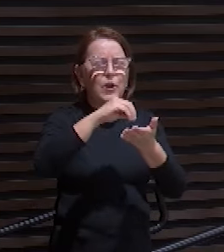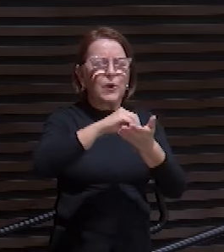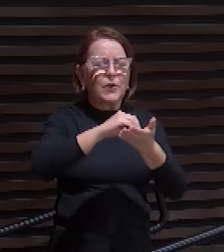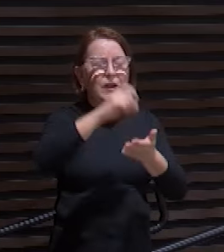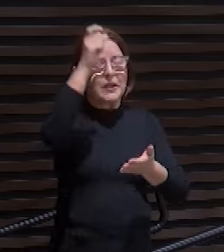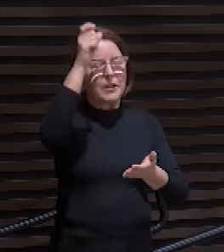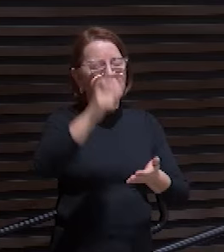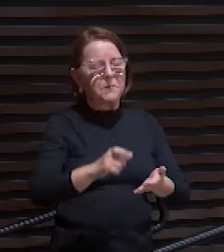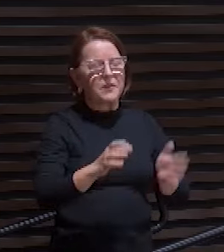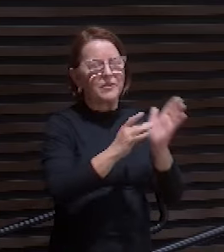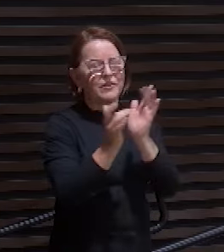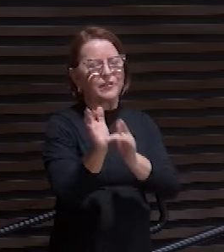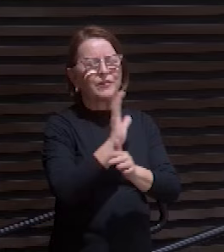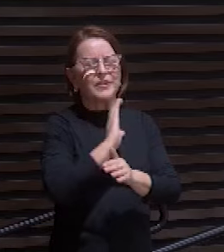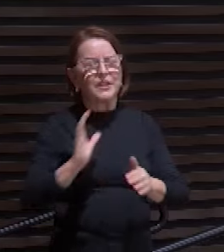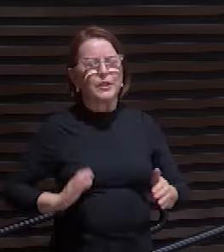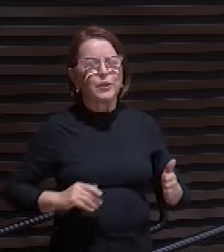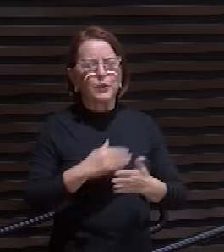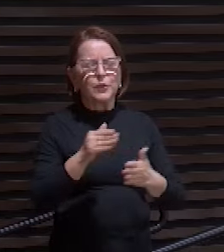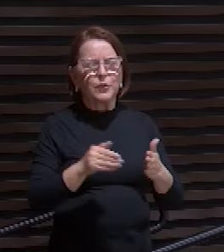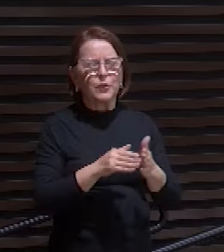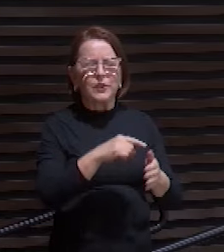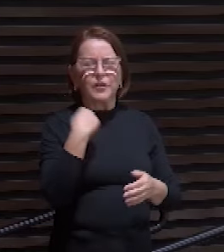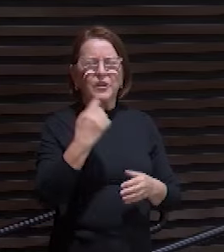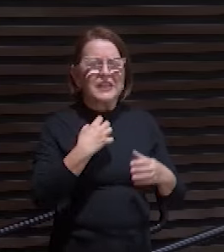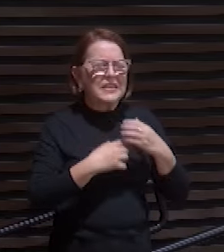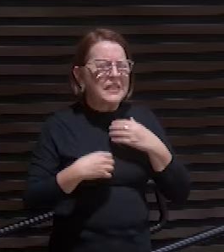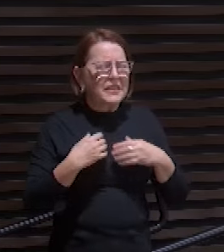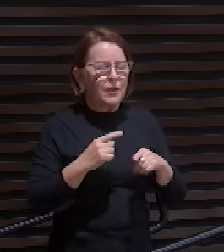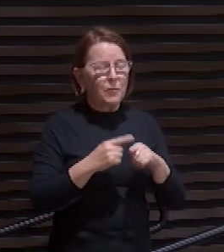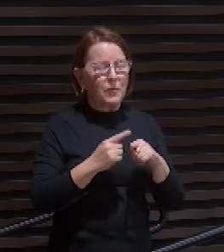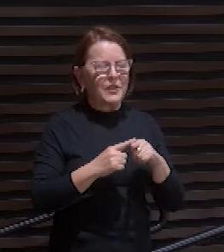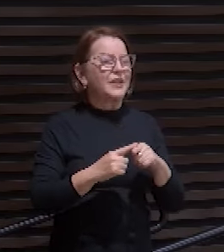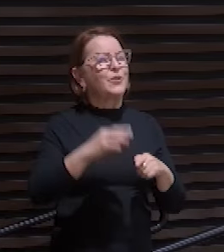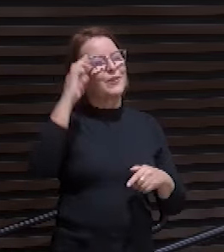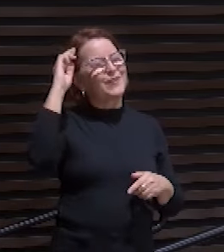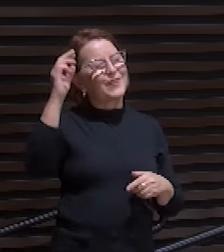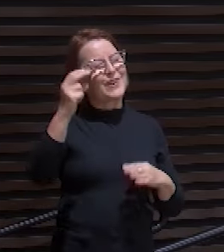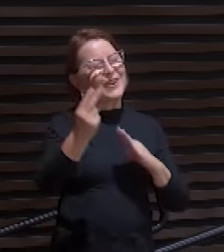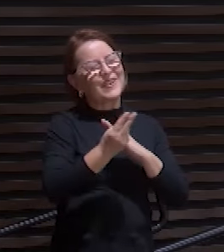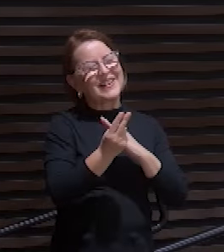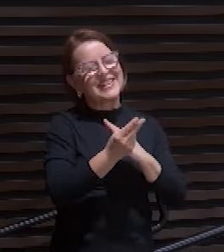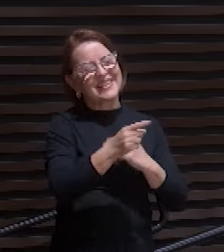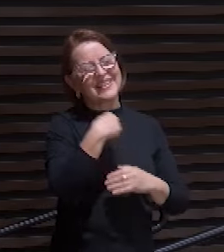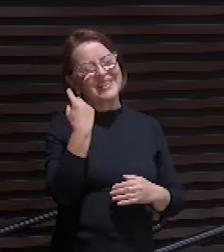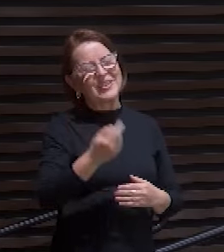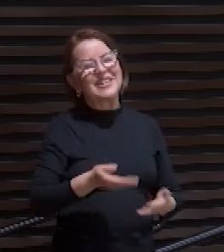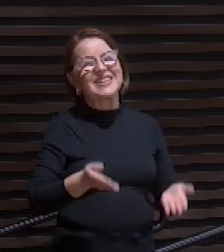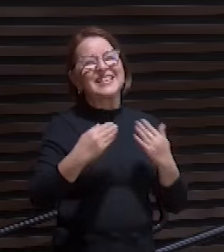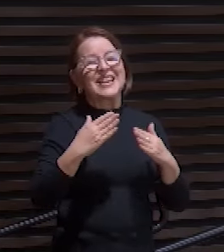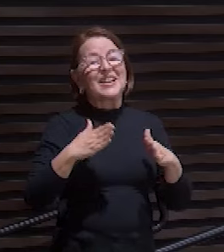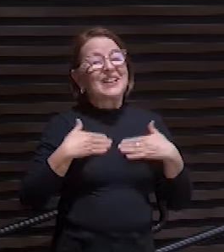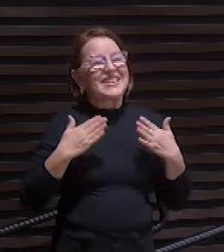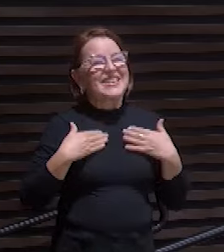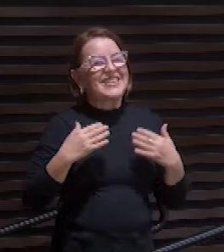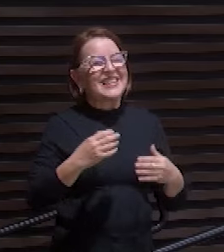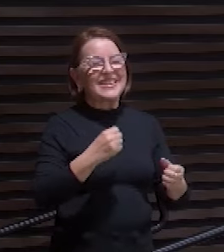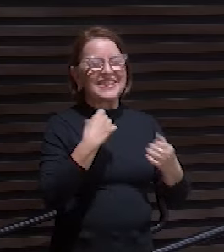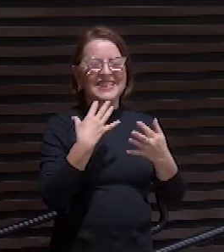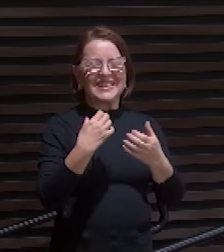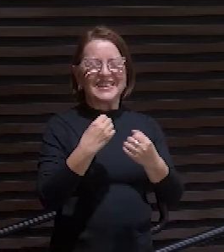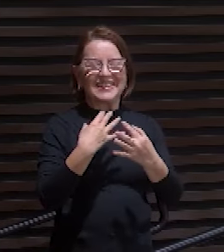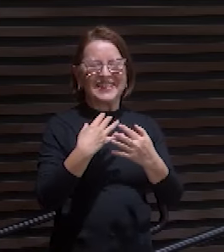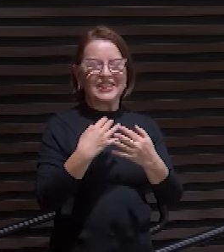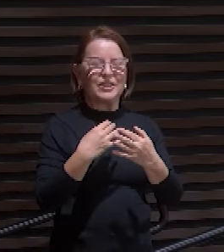nossa ansiedade, porque a Tua palavra diz, Pai, que Ele tem cuidado de nós. Dá-nos, Pai, o contentamento. Nos ensina pelo exemplo